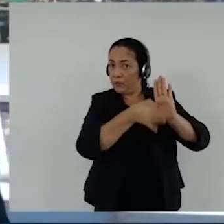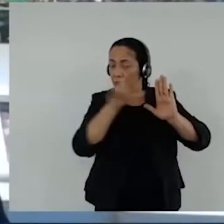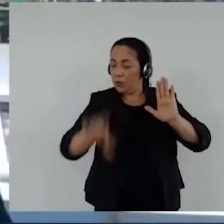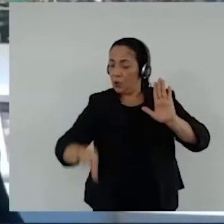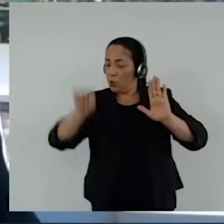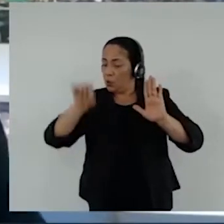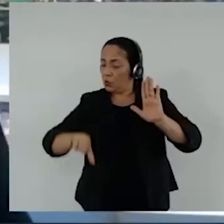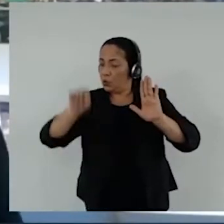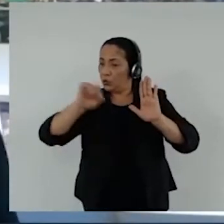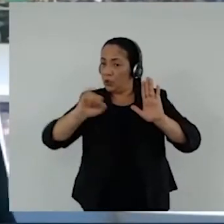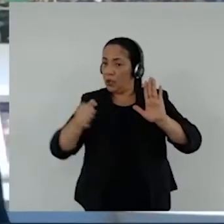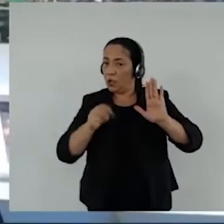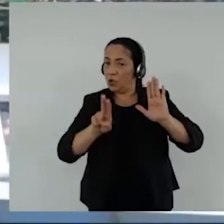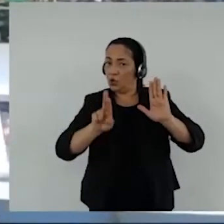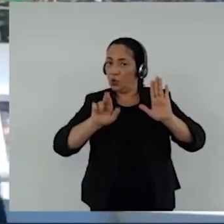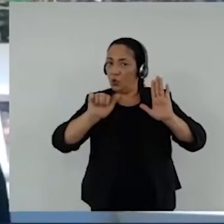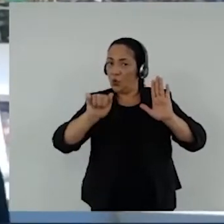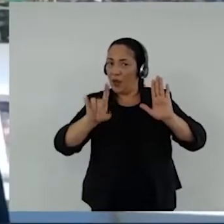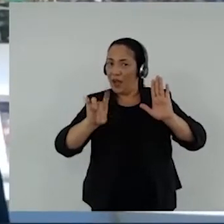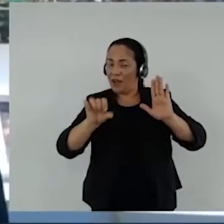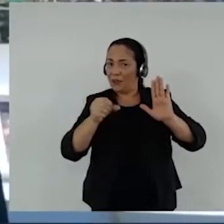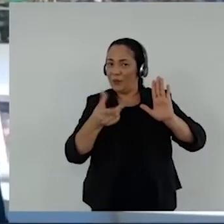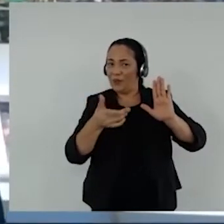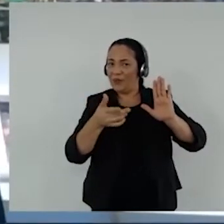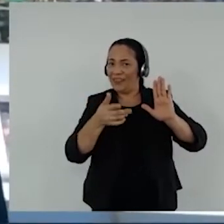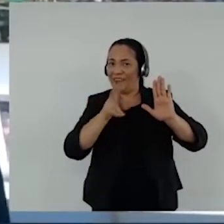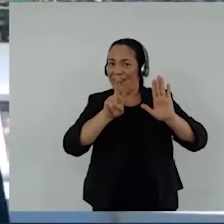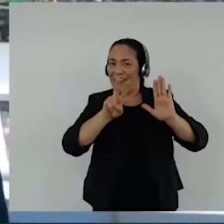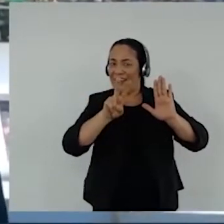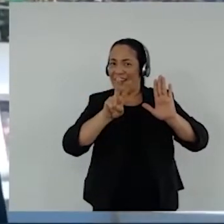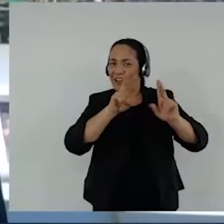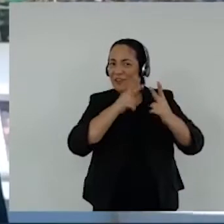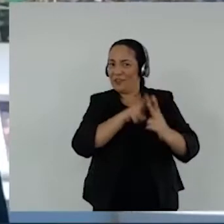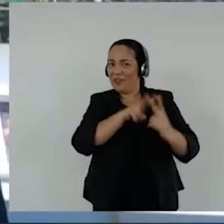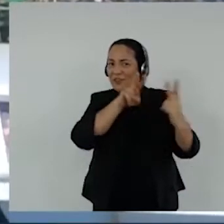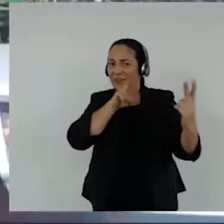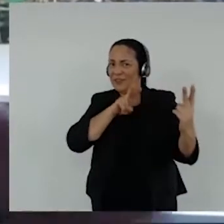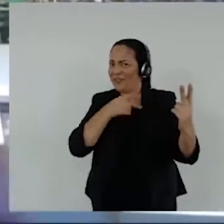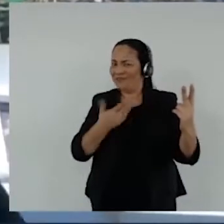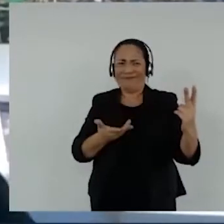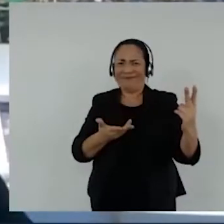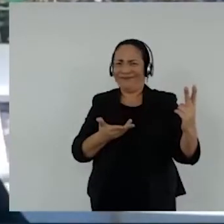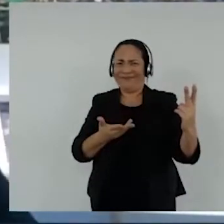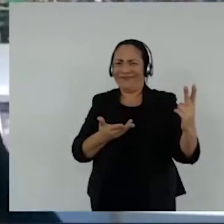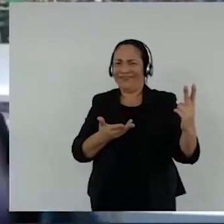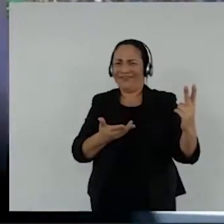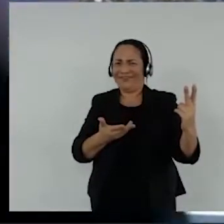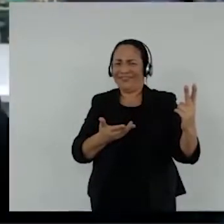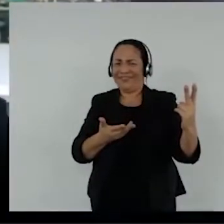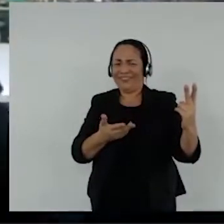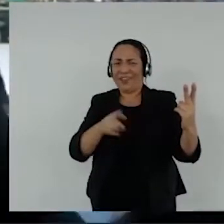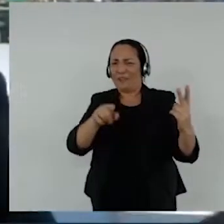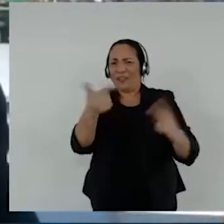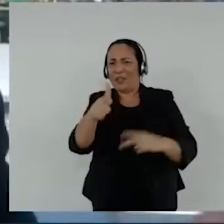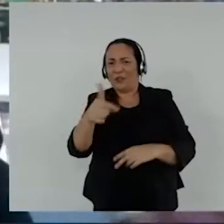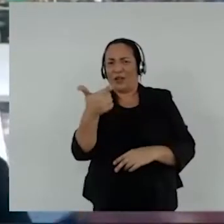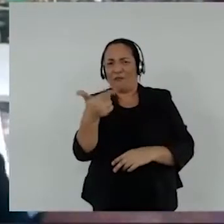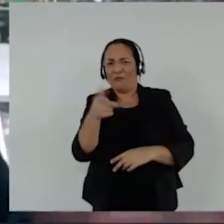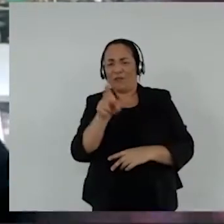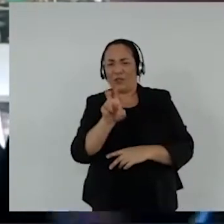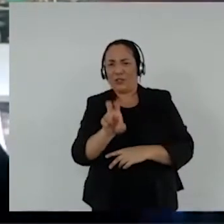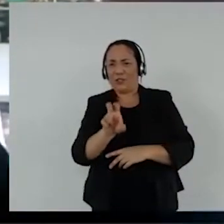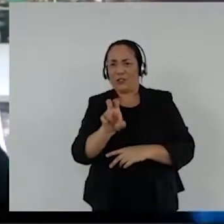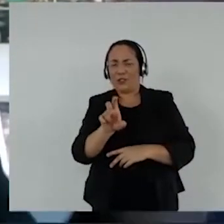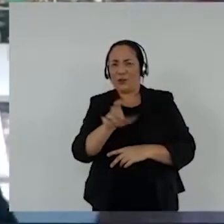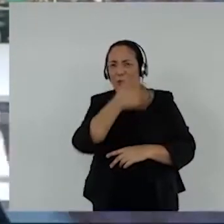seja virtual. Não vai funcionar, doutor Matheus. Né? Nós conhecemos a cultura do brasileiro. Mas aí você não vai ter 25 jurados deslocando até o